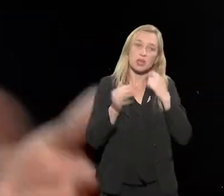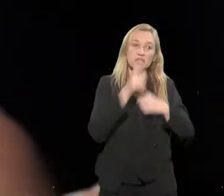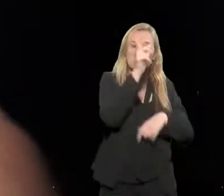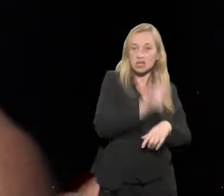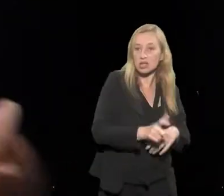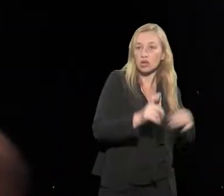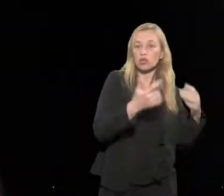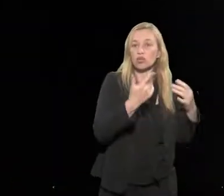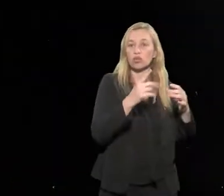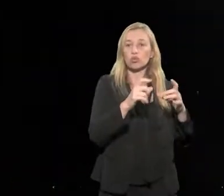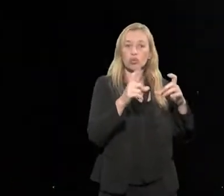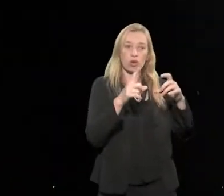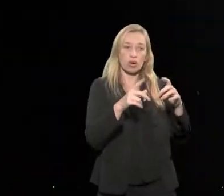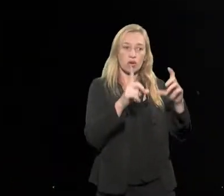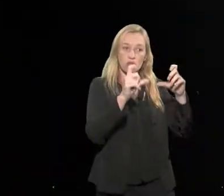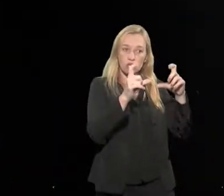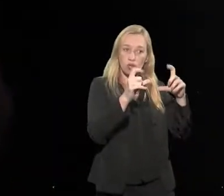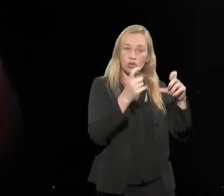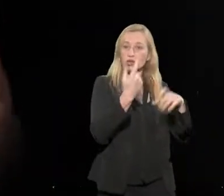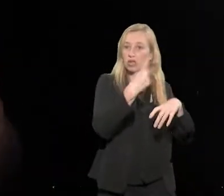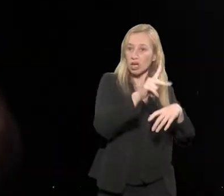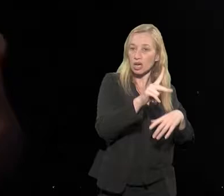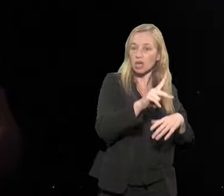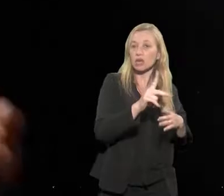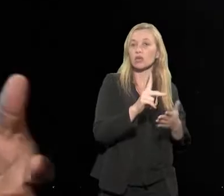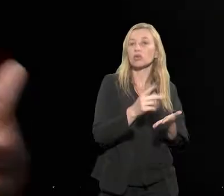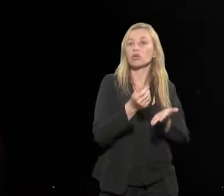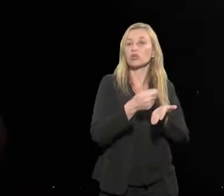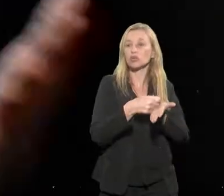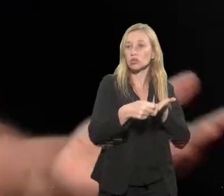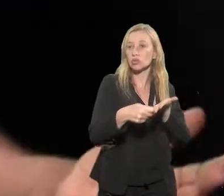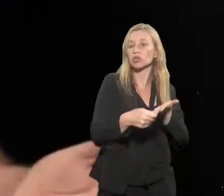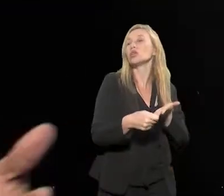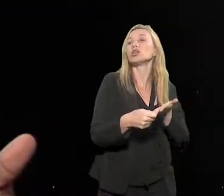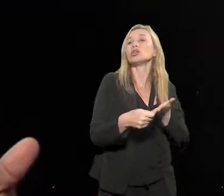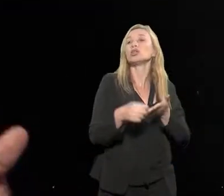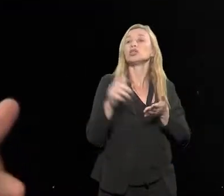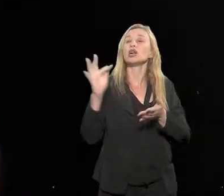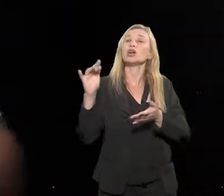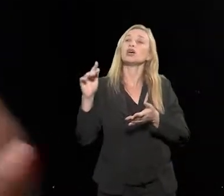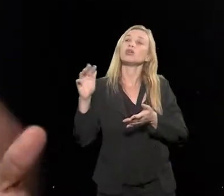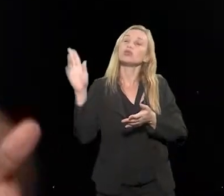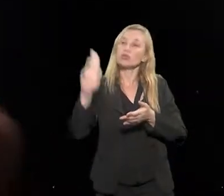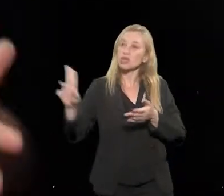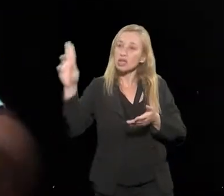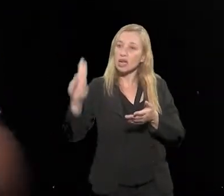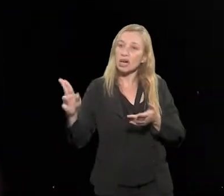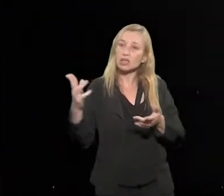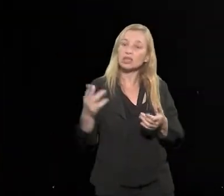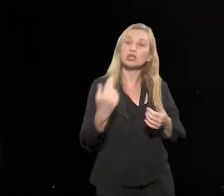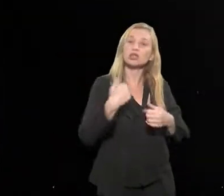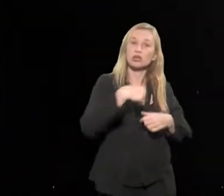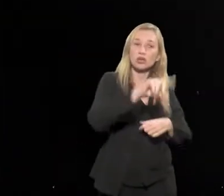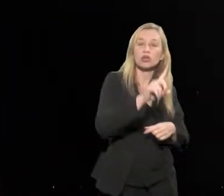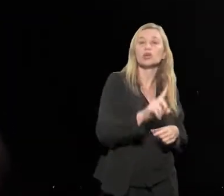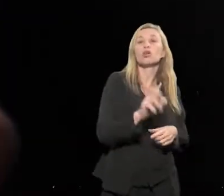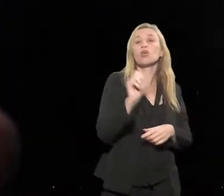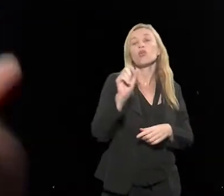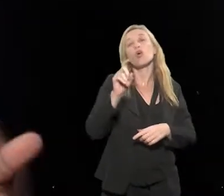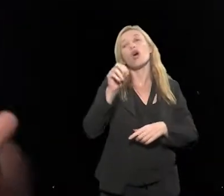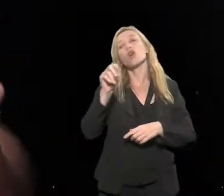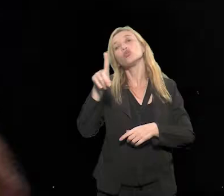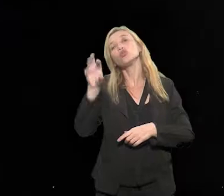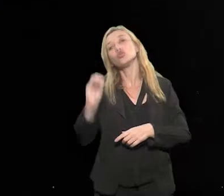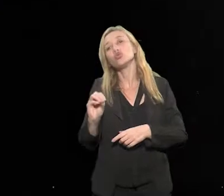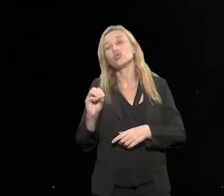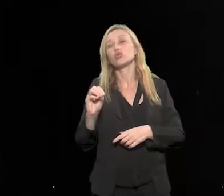Bill com o registro, né, fotográfico ali da universidade, que me levou para o audiovisual. Eu começo, na verdade,